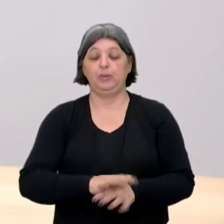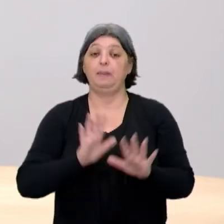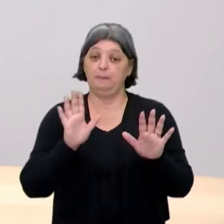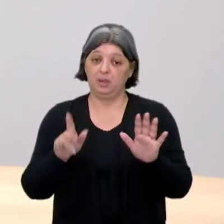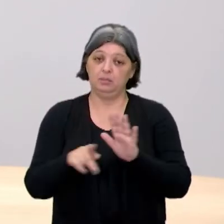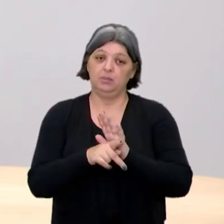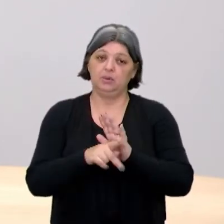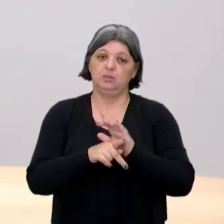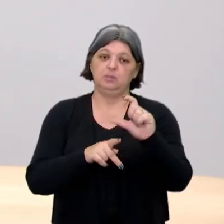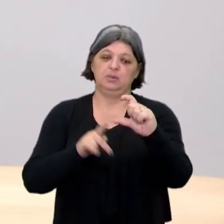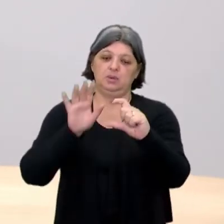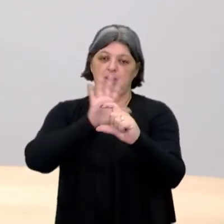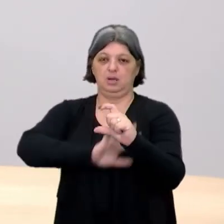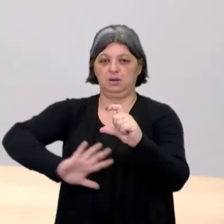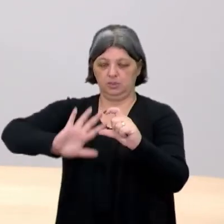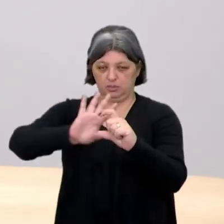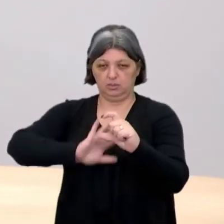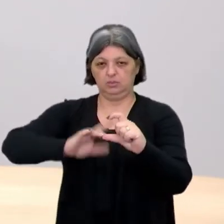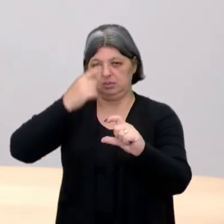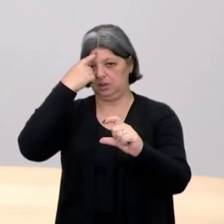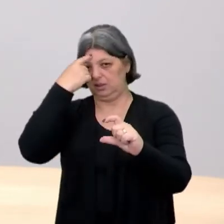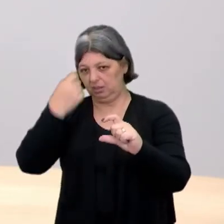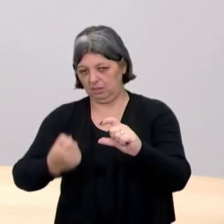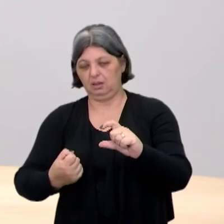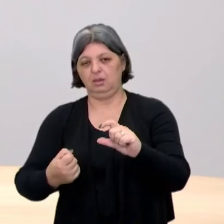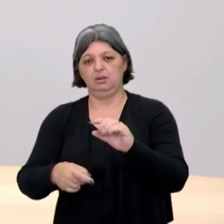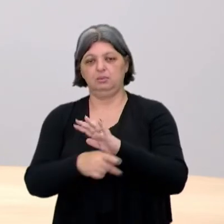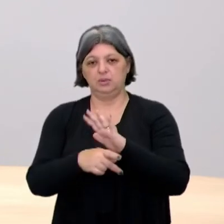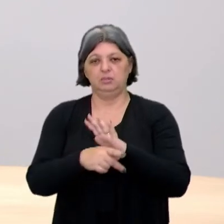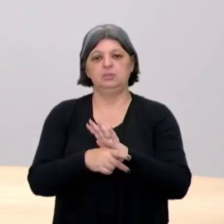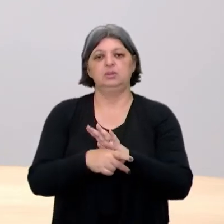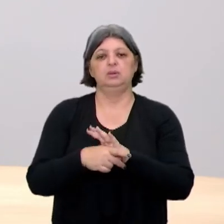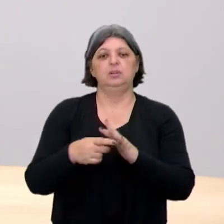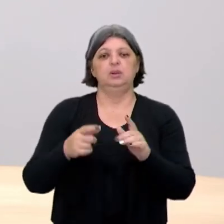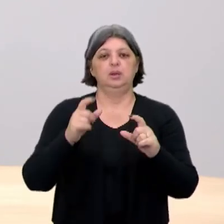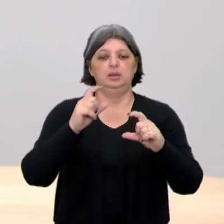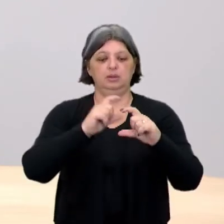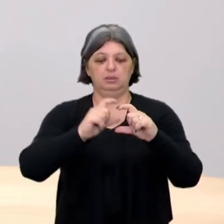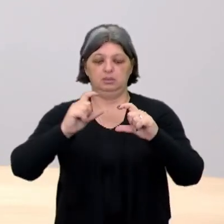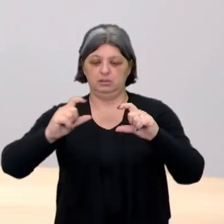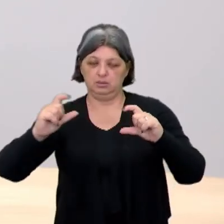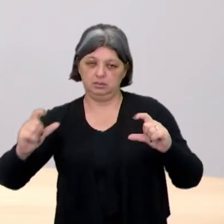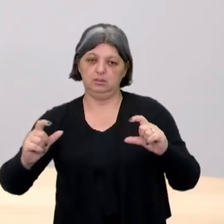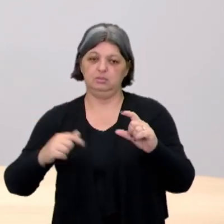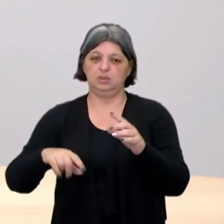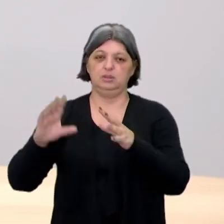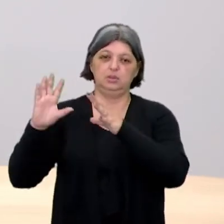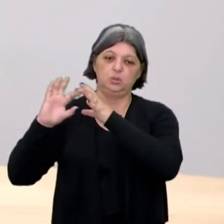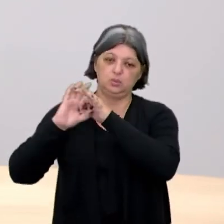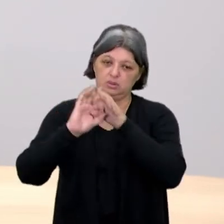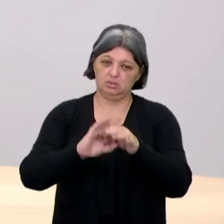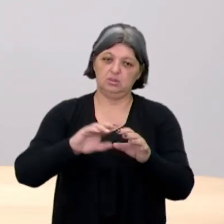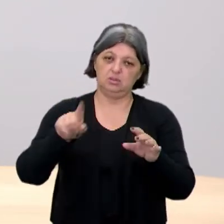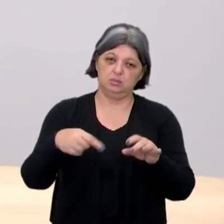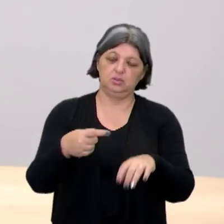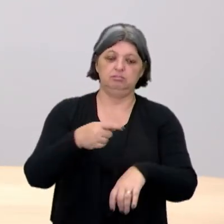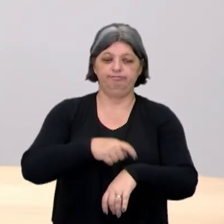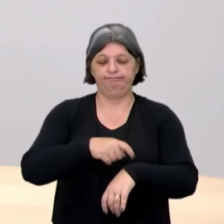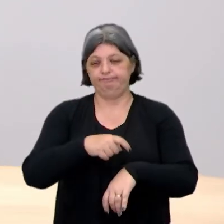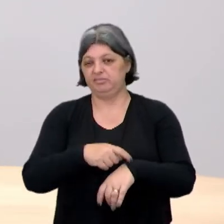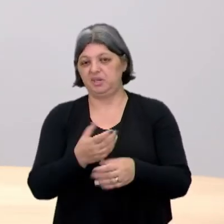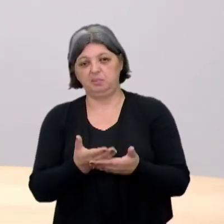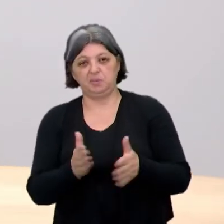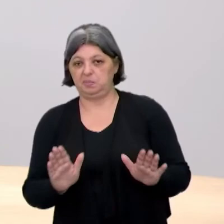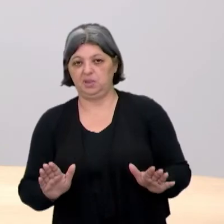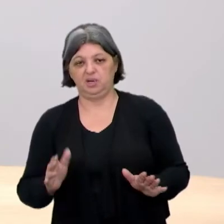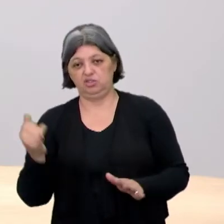tem mais essa ideia mesmo de trazer algo que é atemporal, né? Enquanto a charge é bem contextualizada ali, passa um tempo, ela perde um pouquinho a validade.